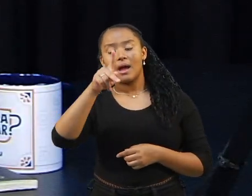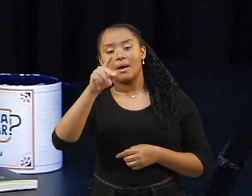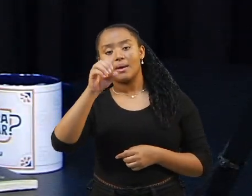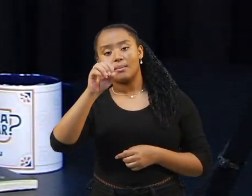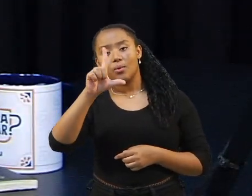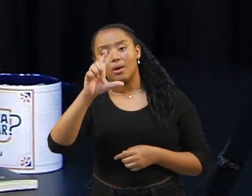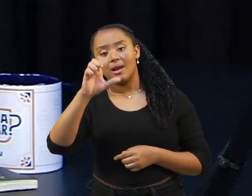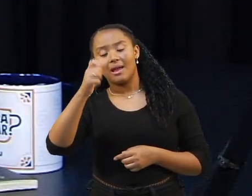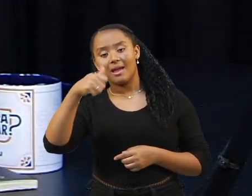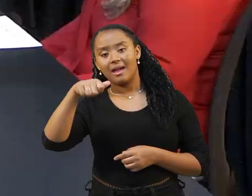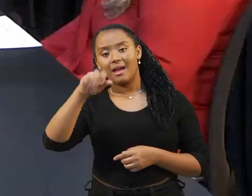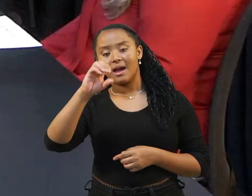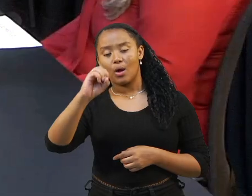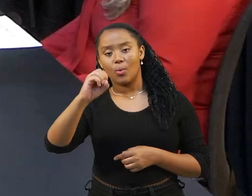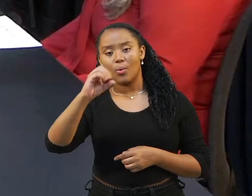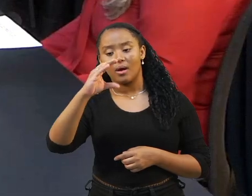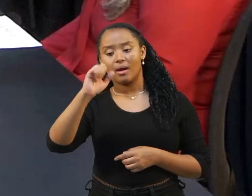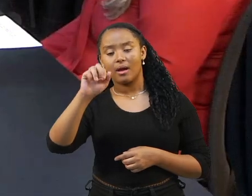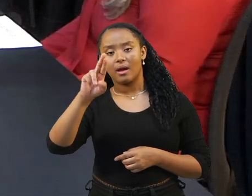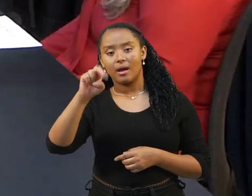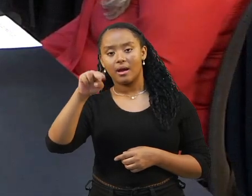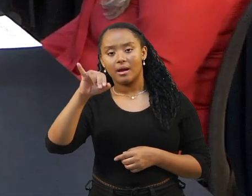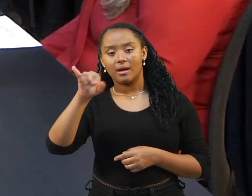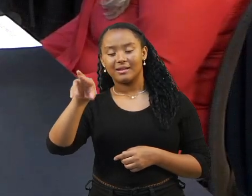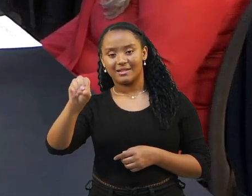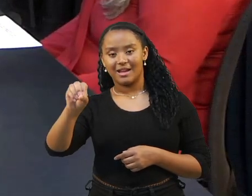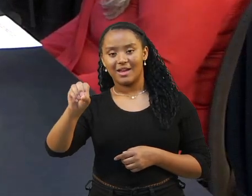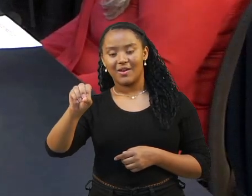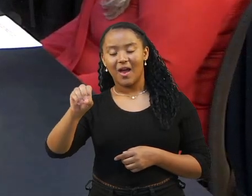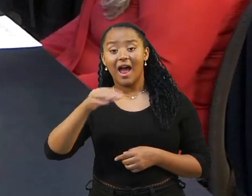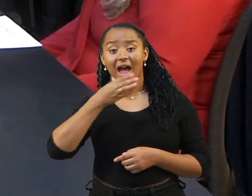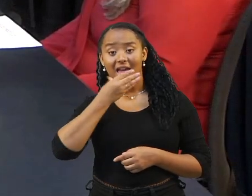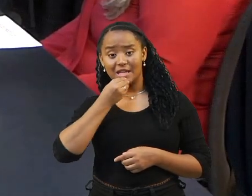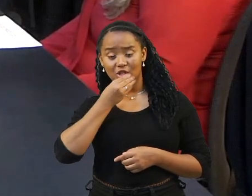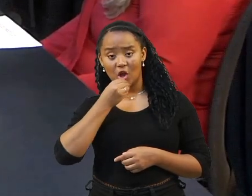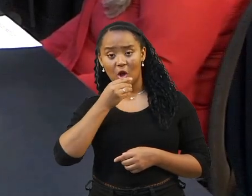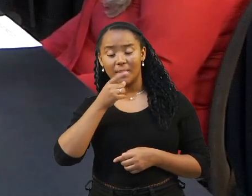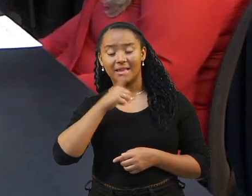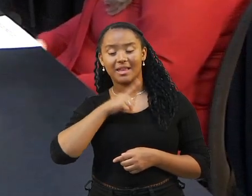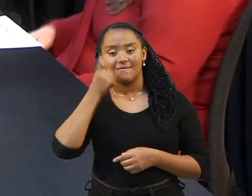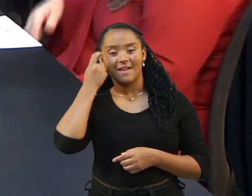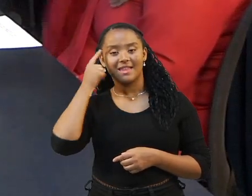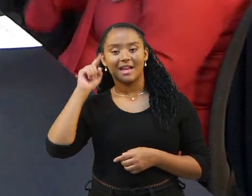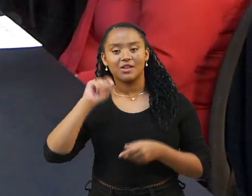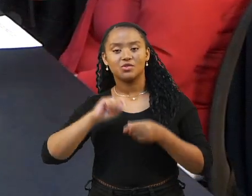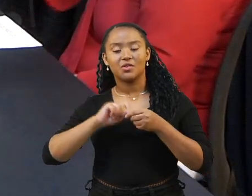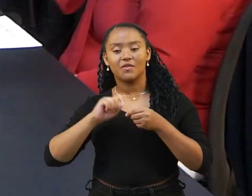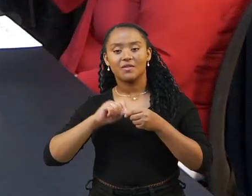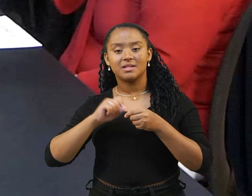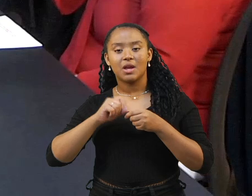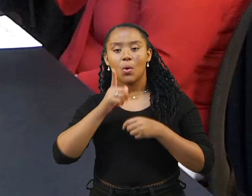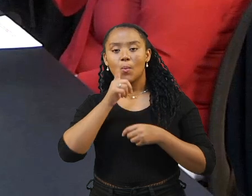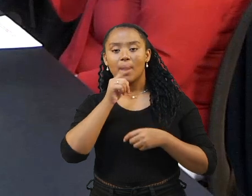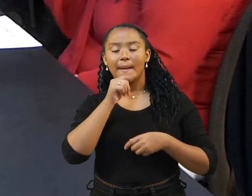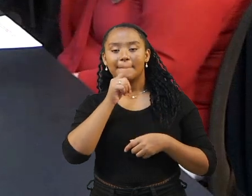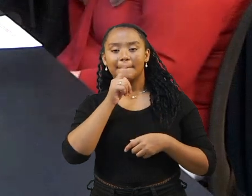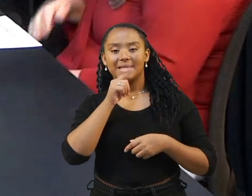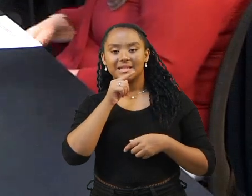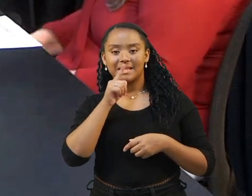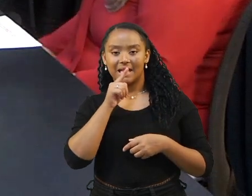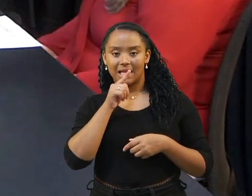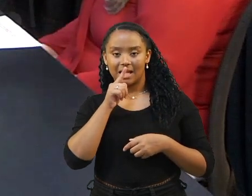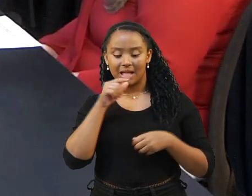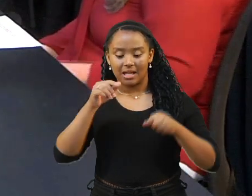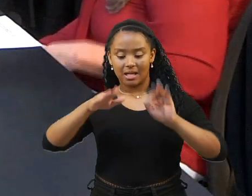Napoleão Carneiro. Napoleão Carneiro. Ele fez uma piscina, porque lá é brejo. E ele fez uma piscina de água